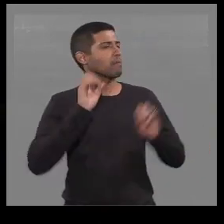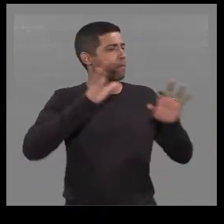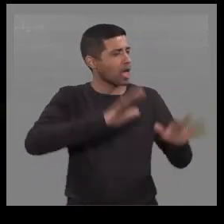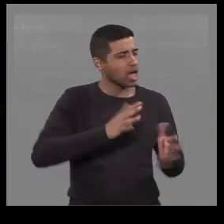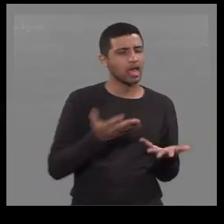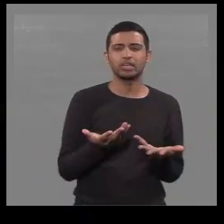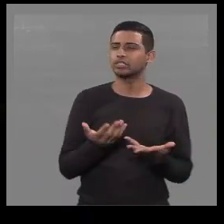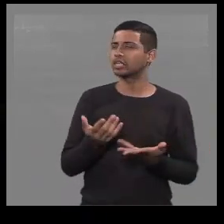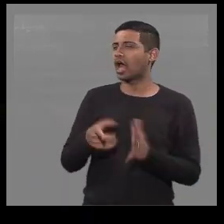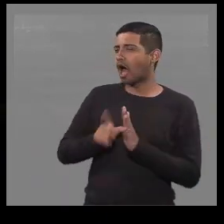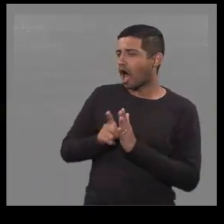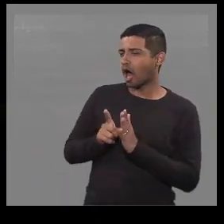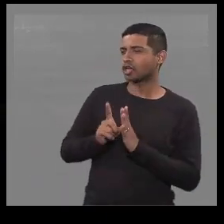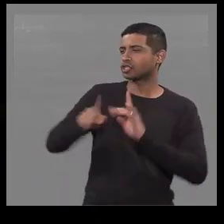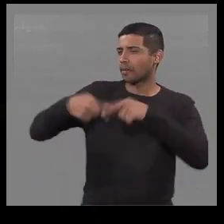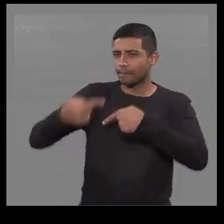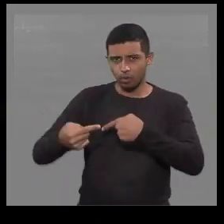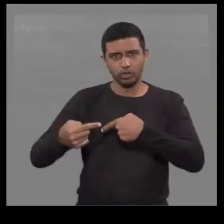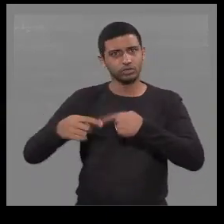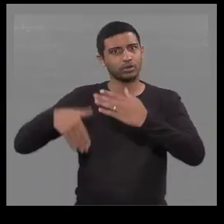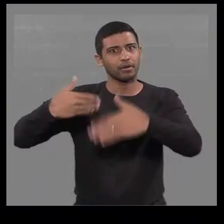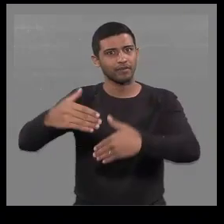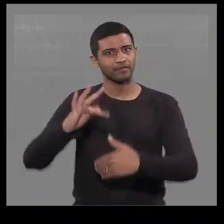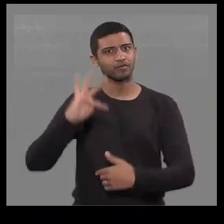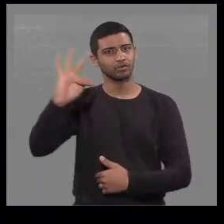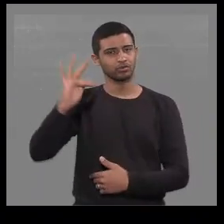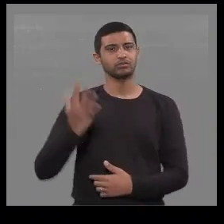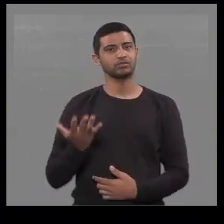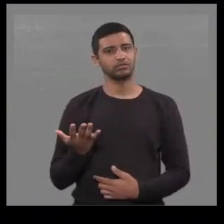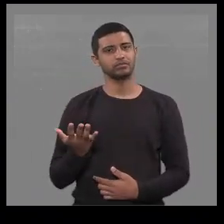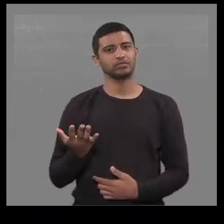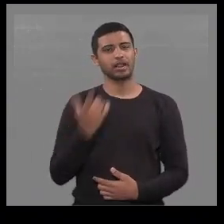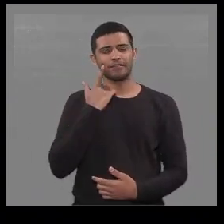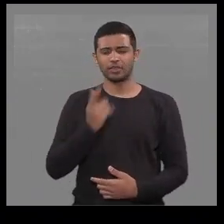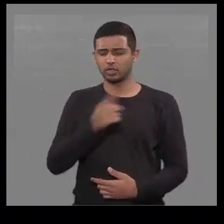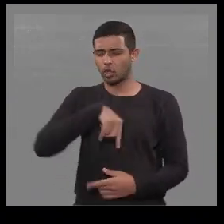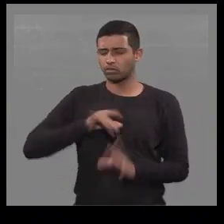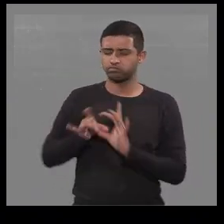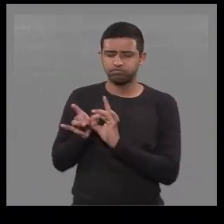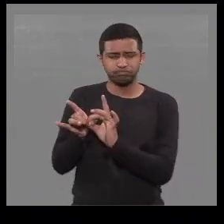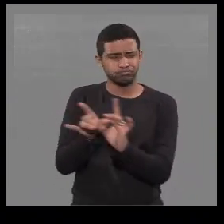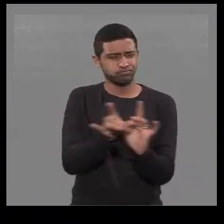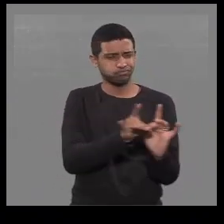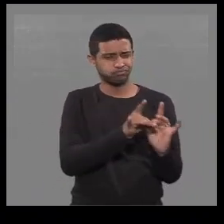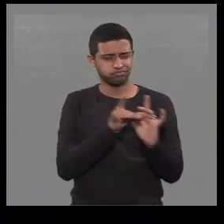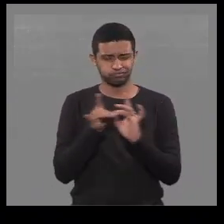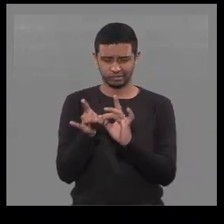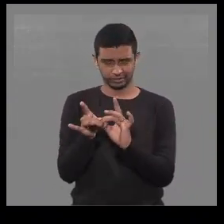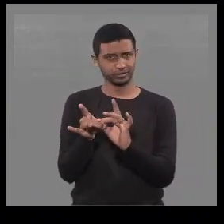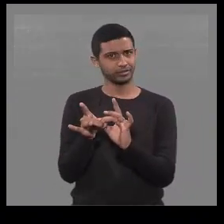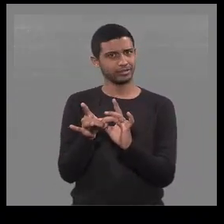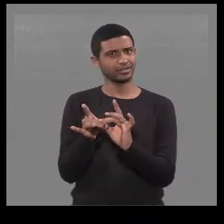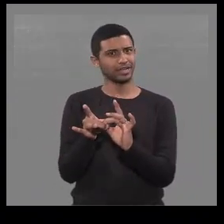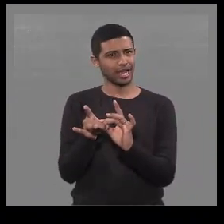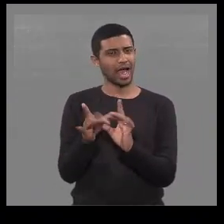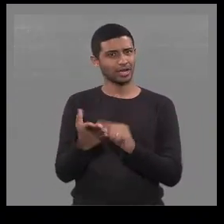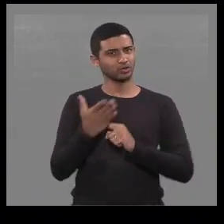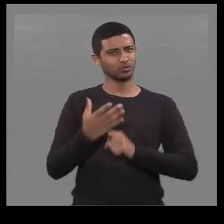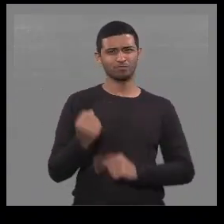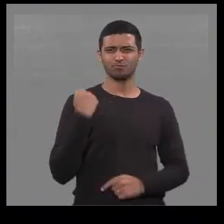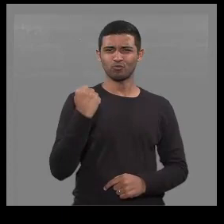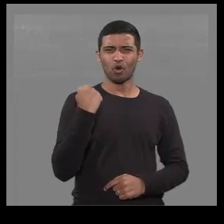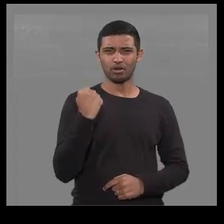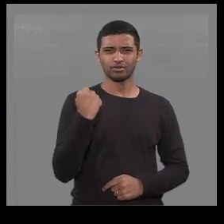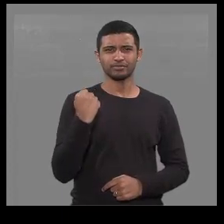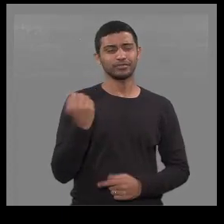velhos, a bênção aos meus mais novos, aos que vieram antes e os que estão por vir. É essa unidade que vem junto